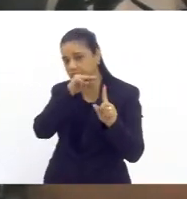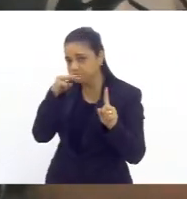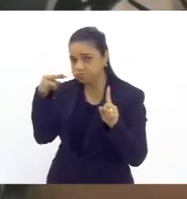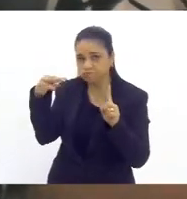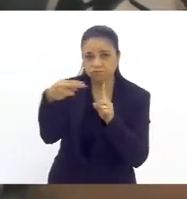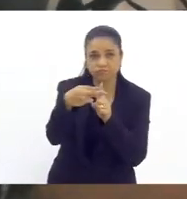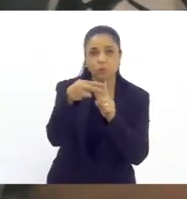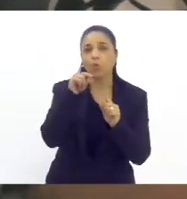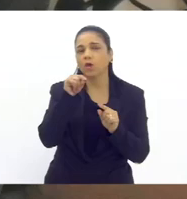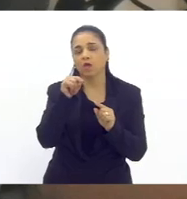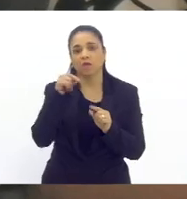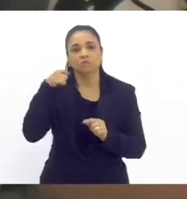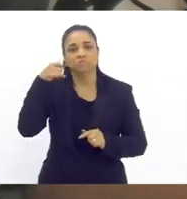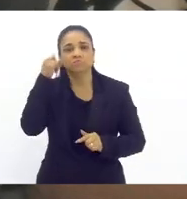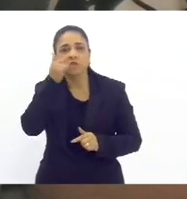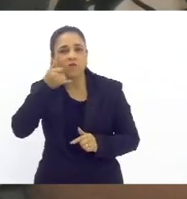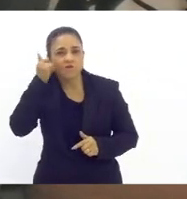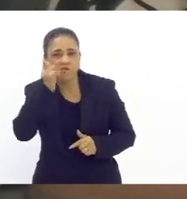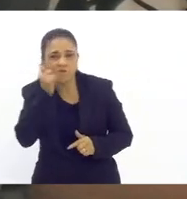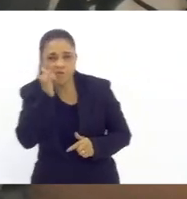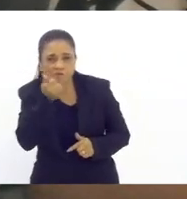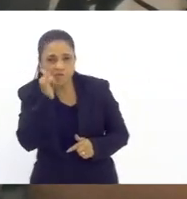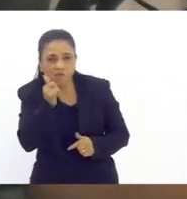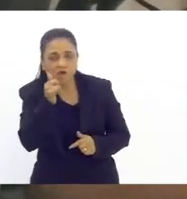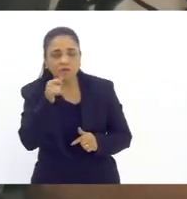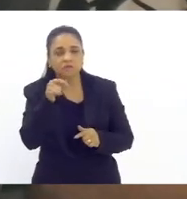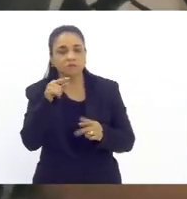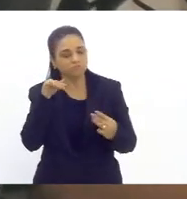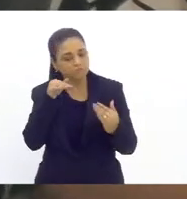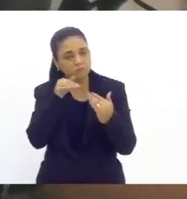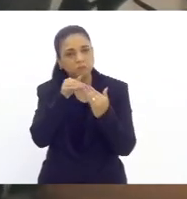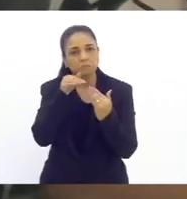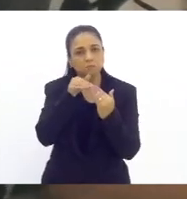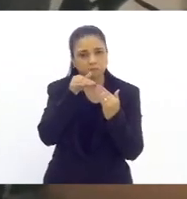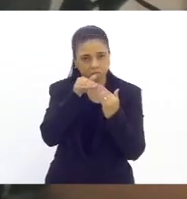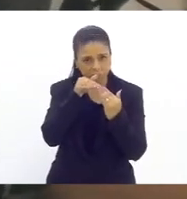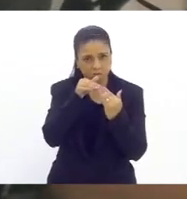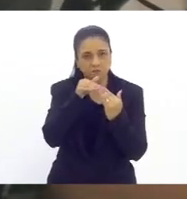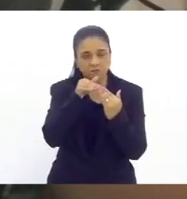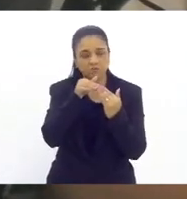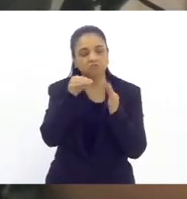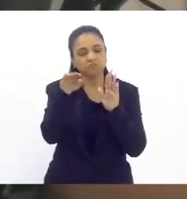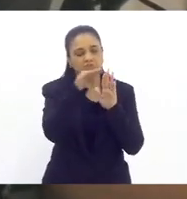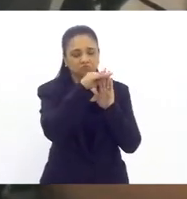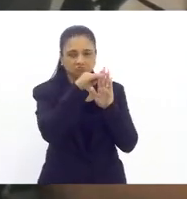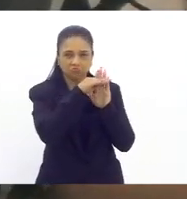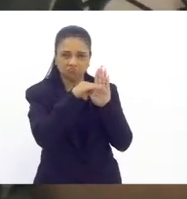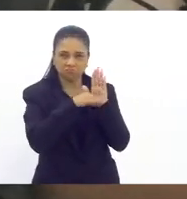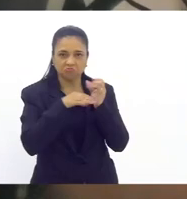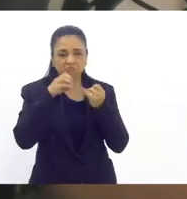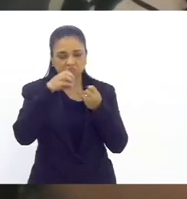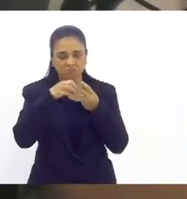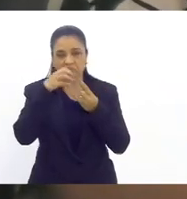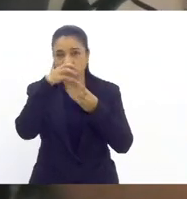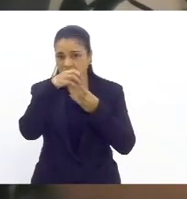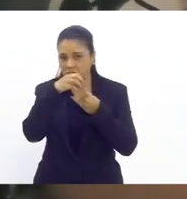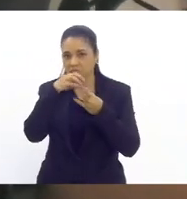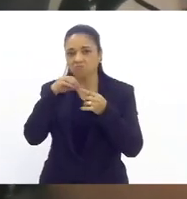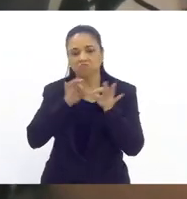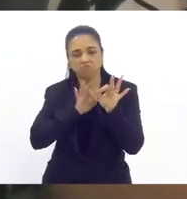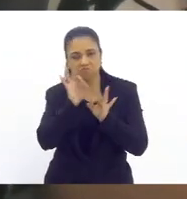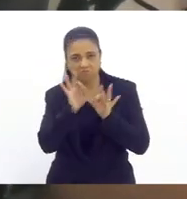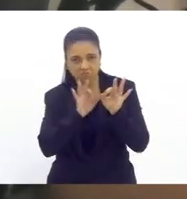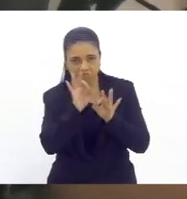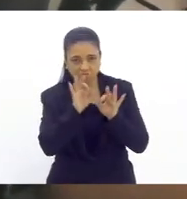aqui Todas têm falas que com adoram com uma forma como o programa foi pensado e como ele